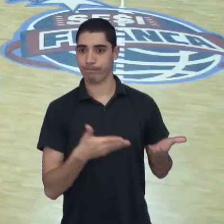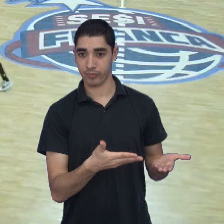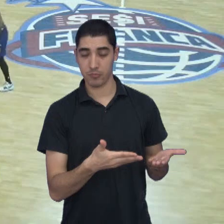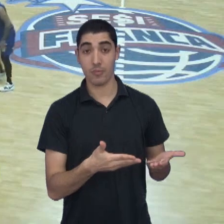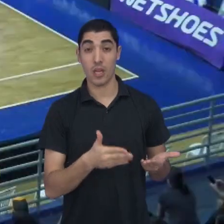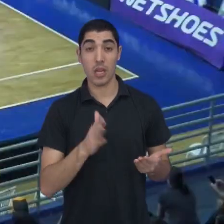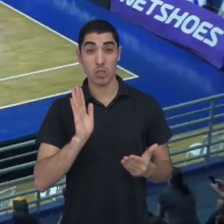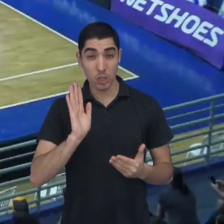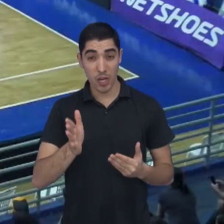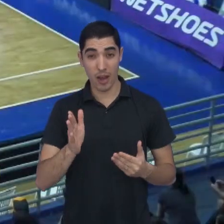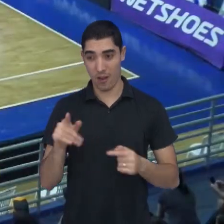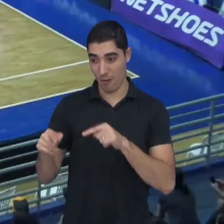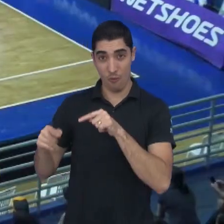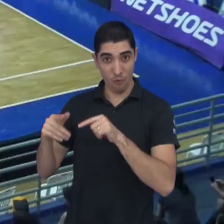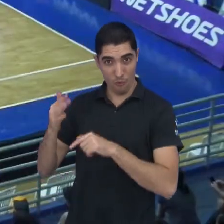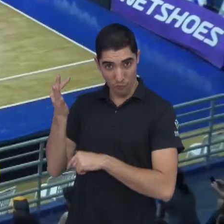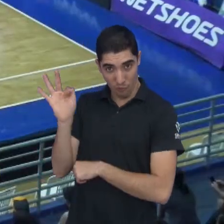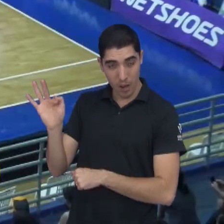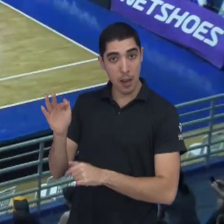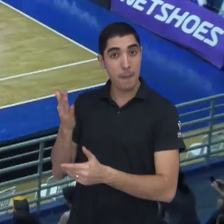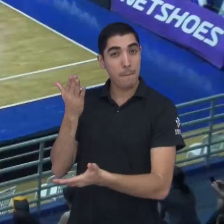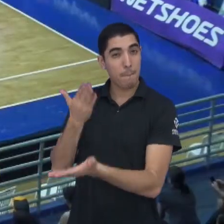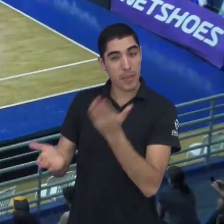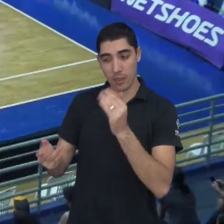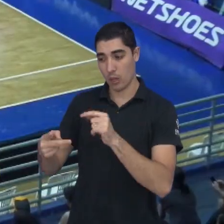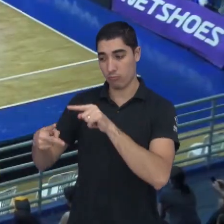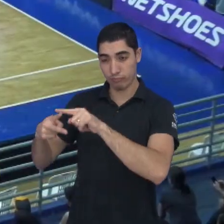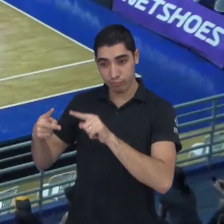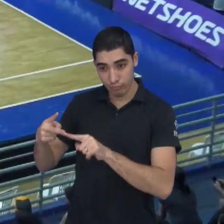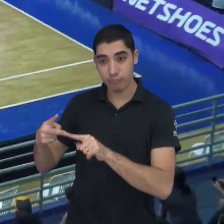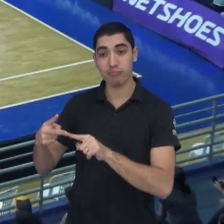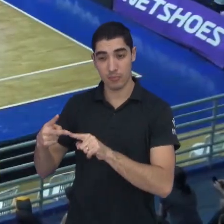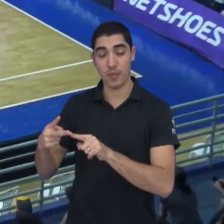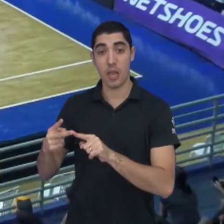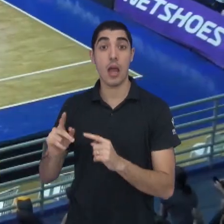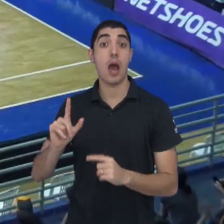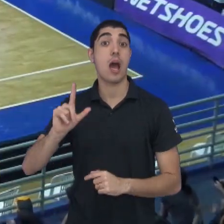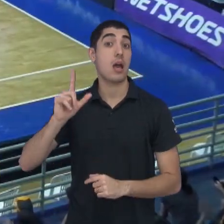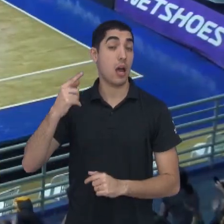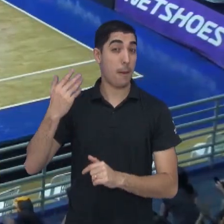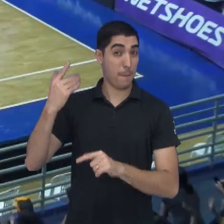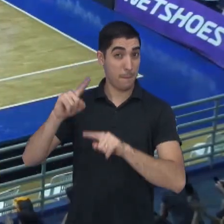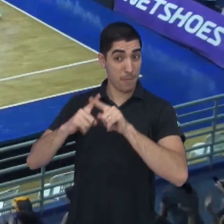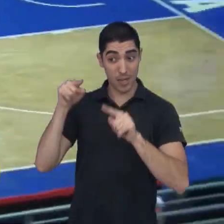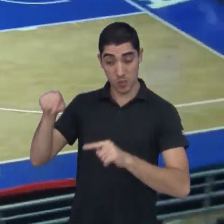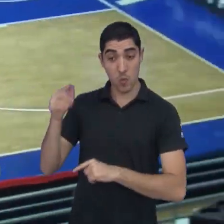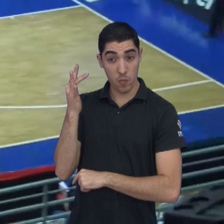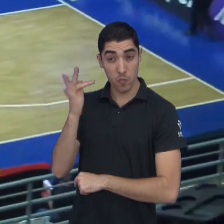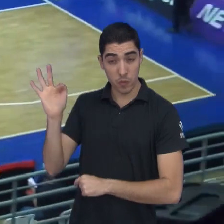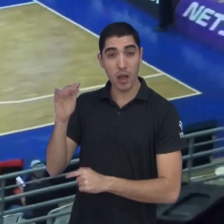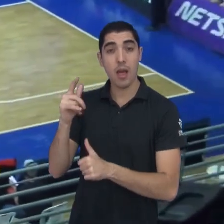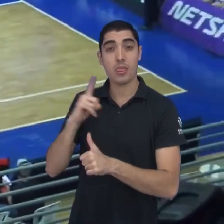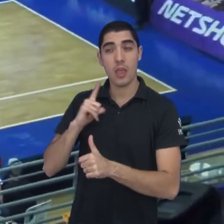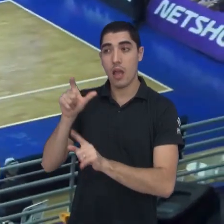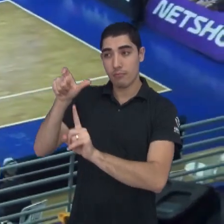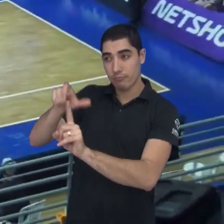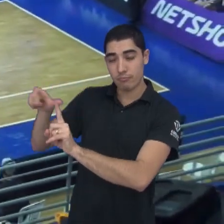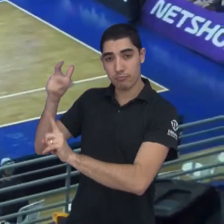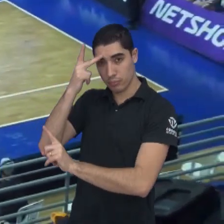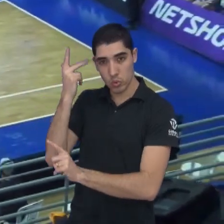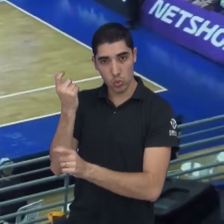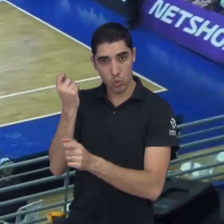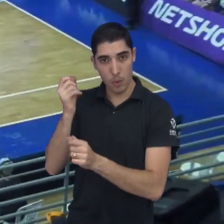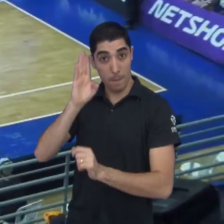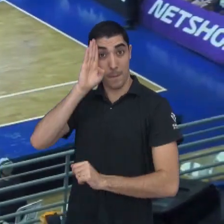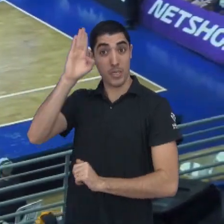derrotas consecutivas na competição. Franca vinha jogando sem os seus principais jogadores, alguns poupados nesse começo de temporada, outros